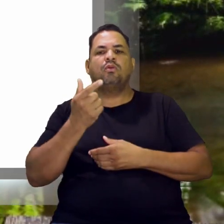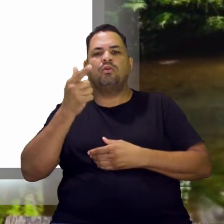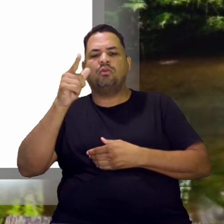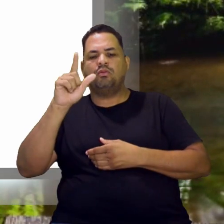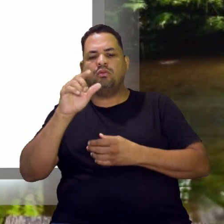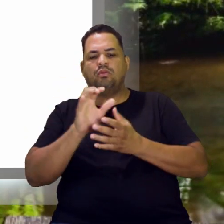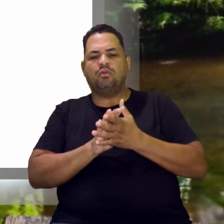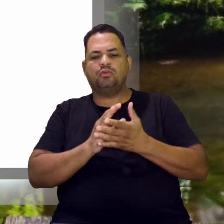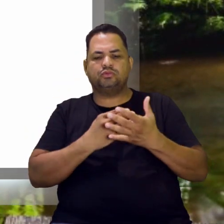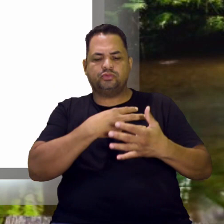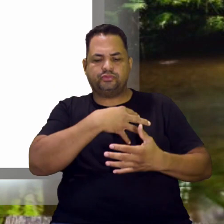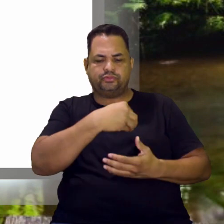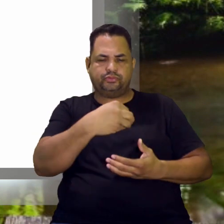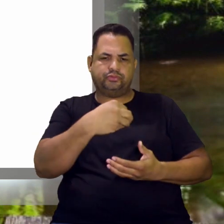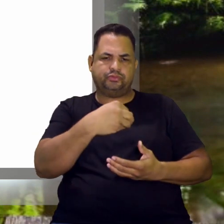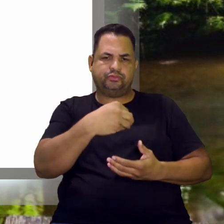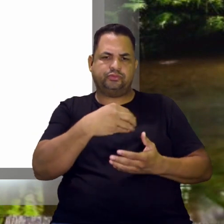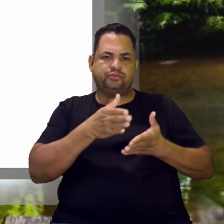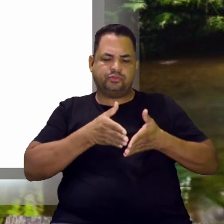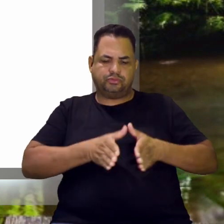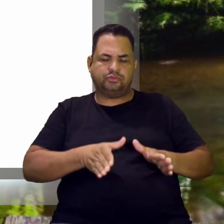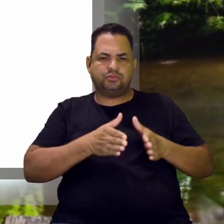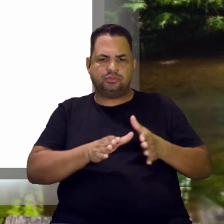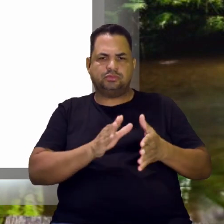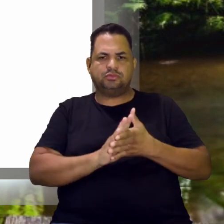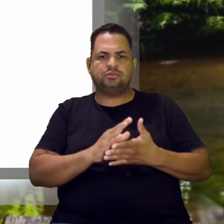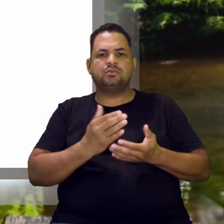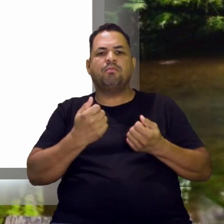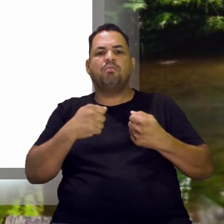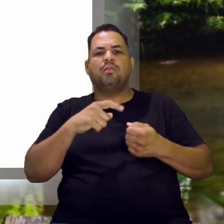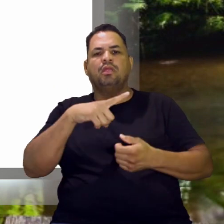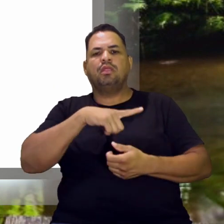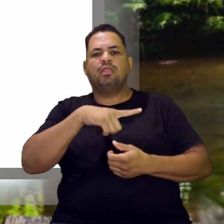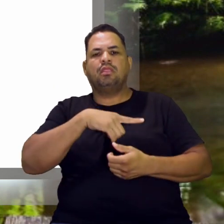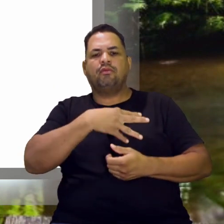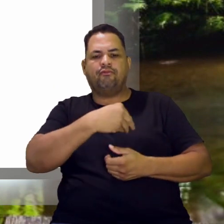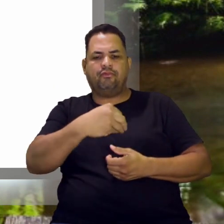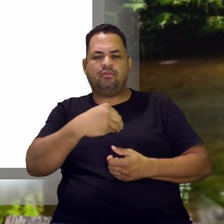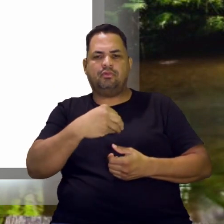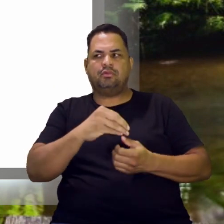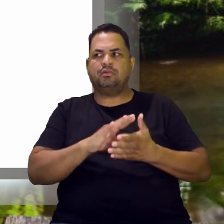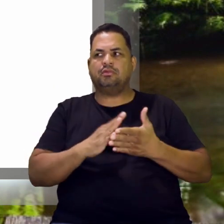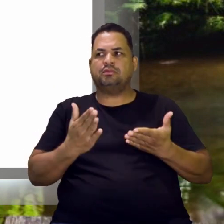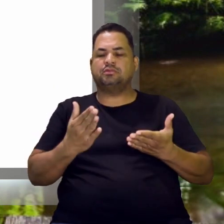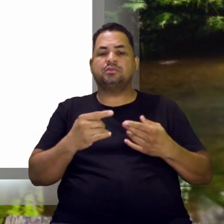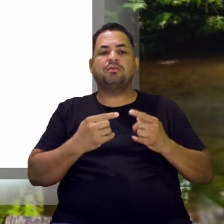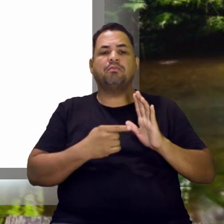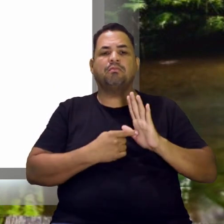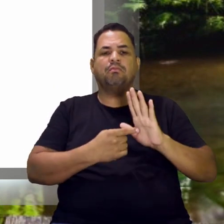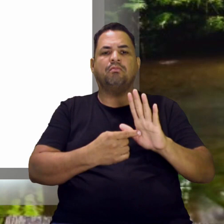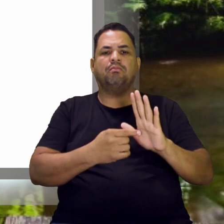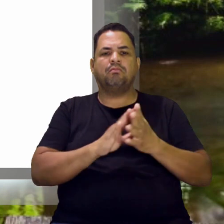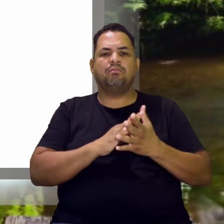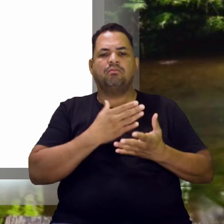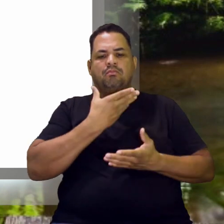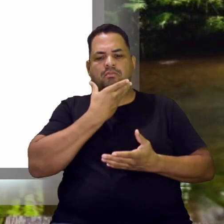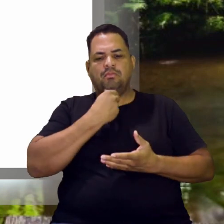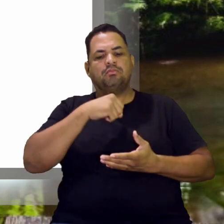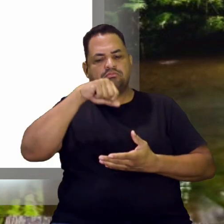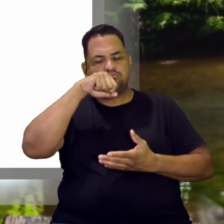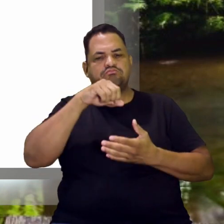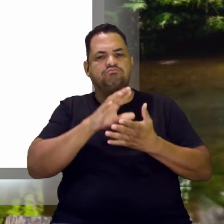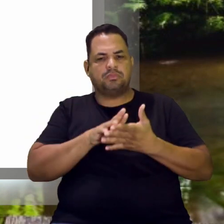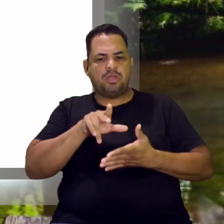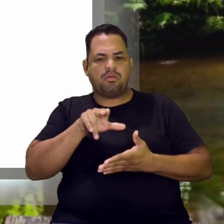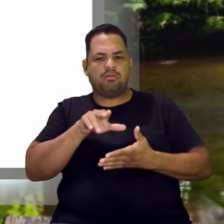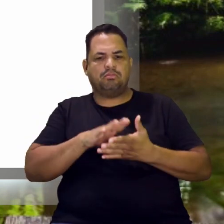indivíduo que é o filho, fértil, se esse filho for fértil, isso é um indicativo de que os pais são da mesma